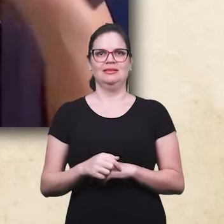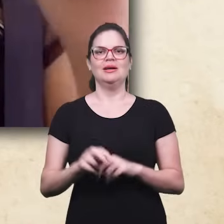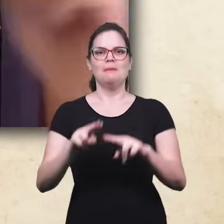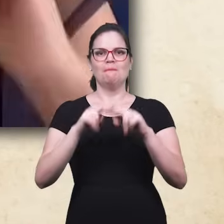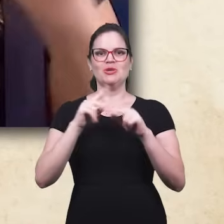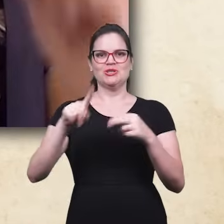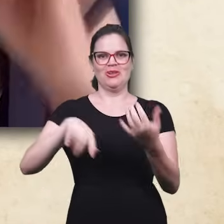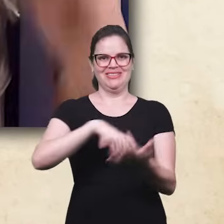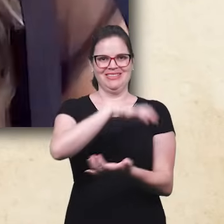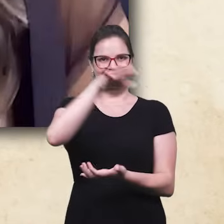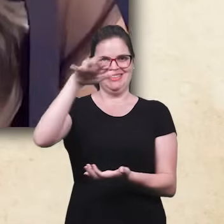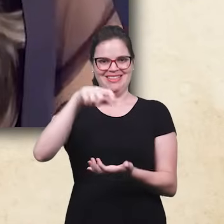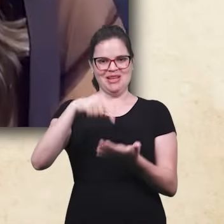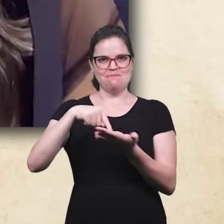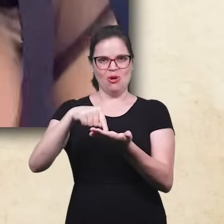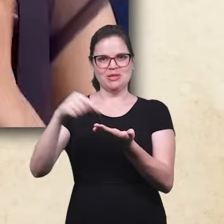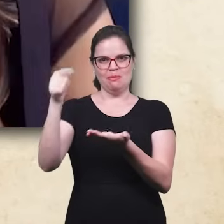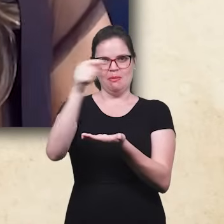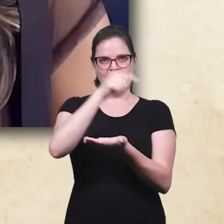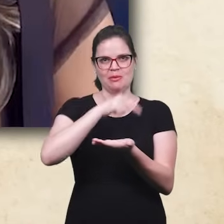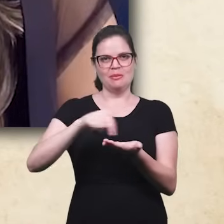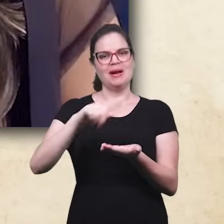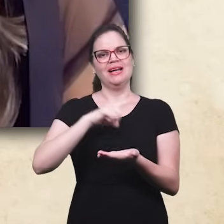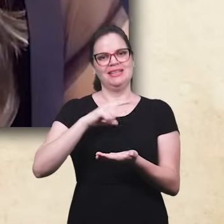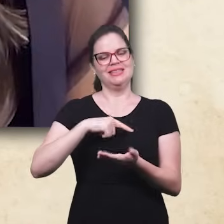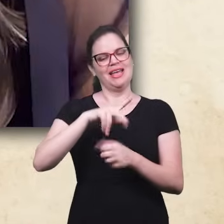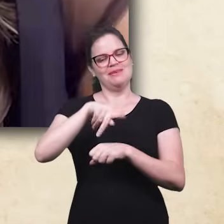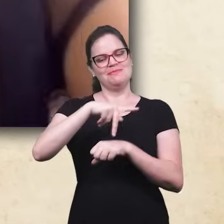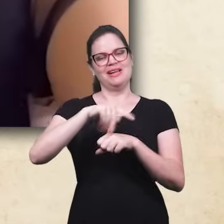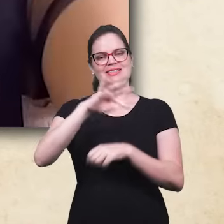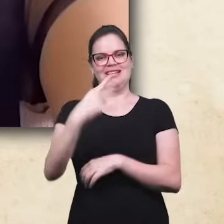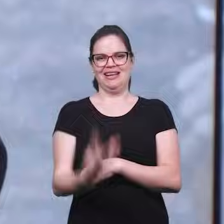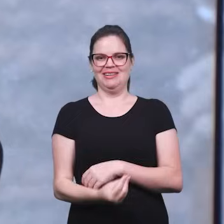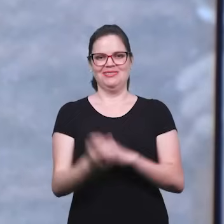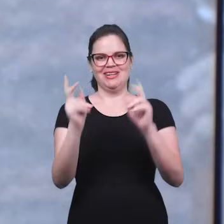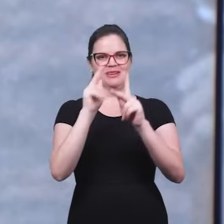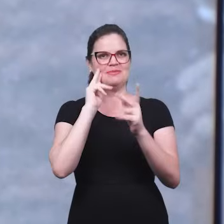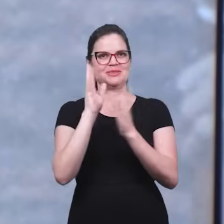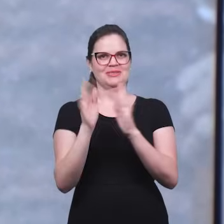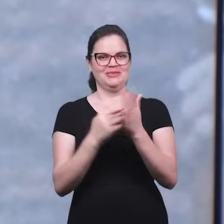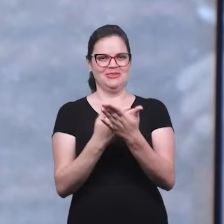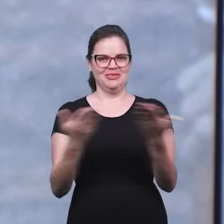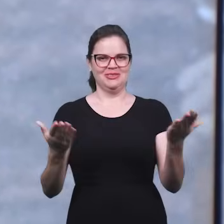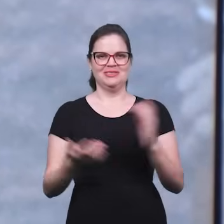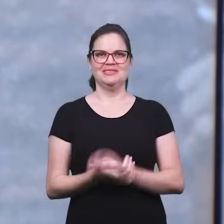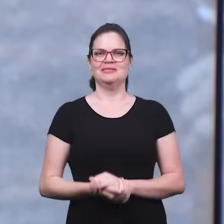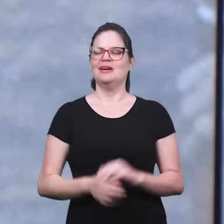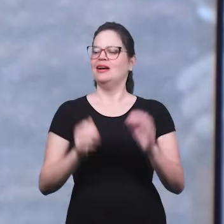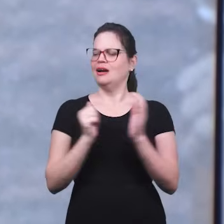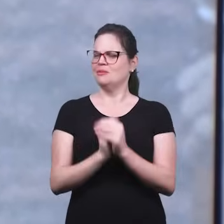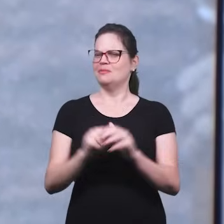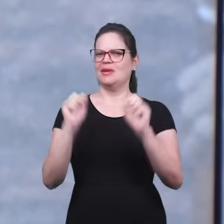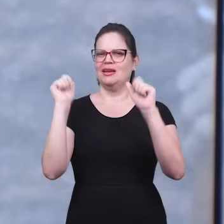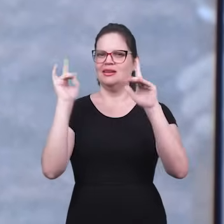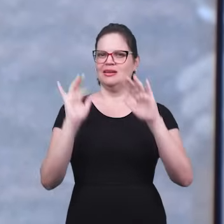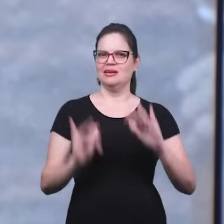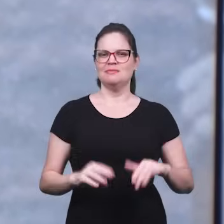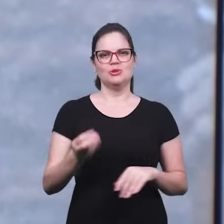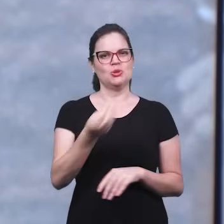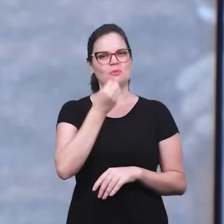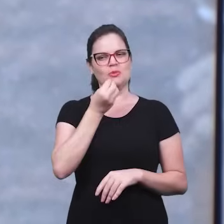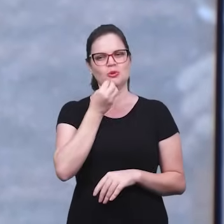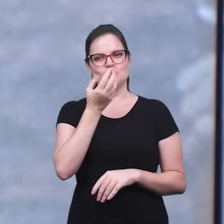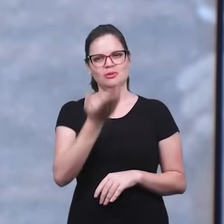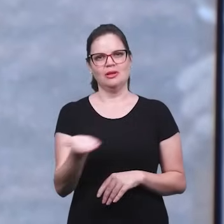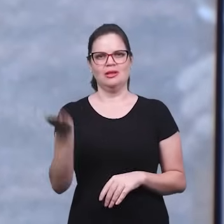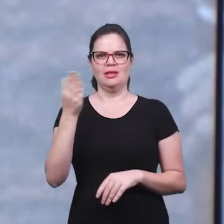ali na nossa vinheta do Giro pelo Mundo, para a glória de Deus. A paz do Senhor. Obrigado, Cíntia, por sua participação. Que bênção essa